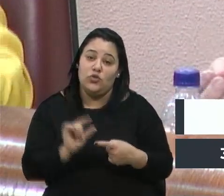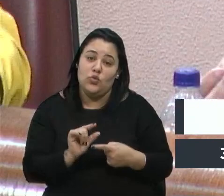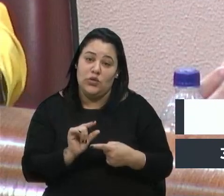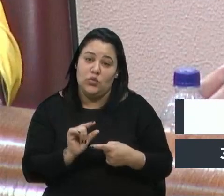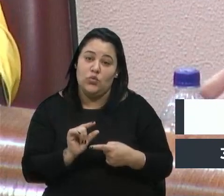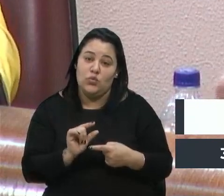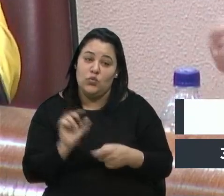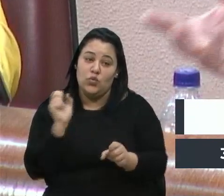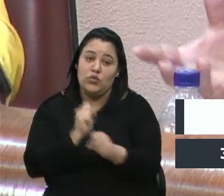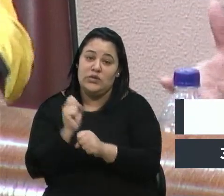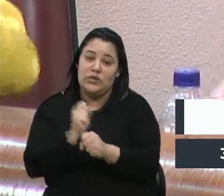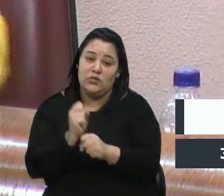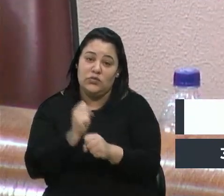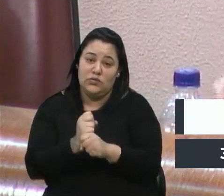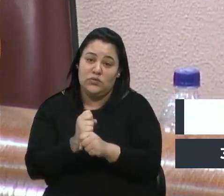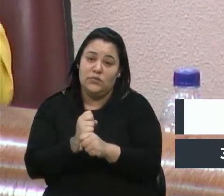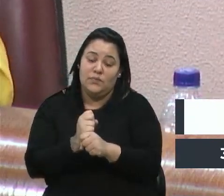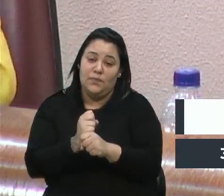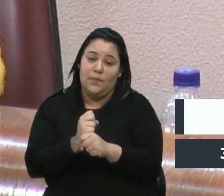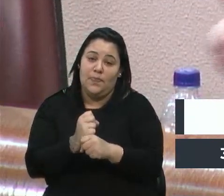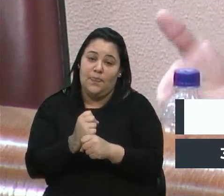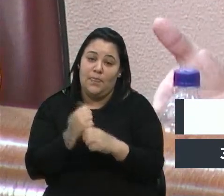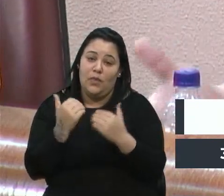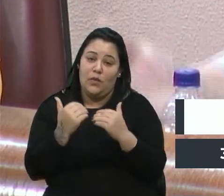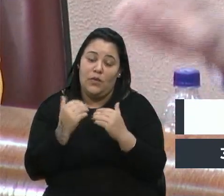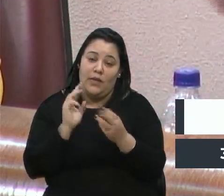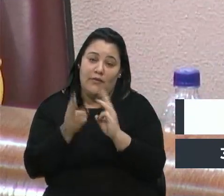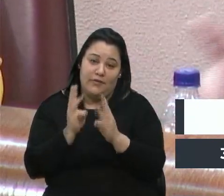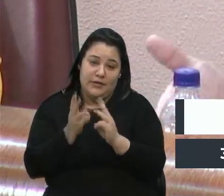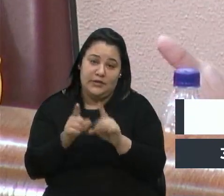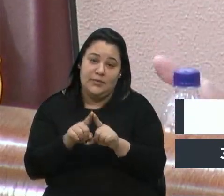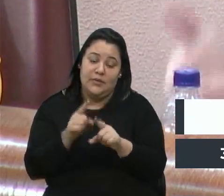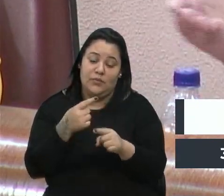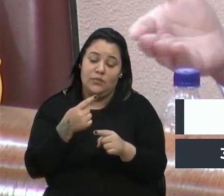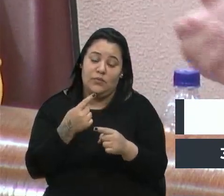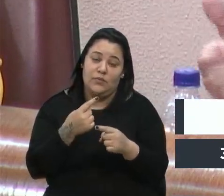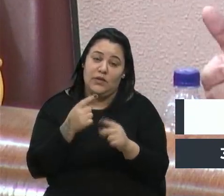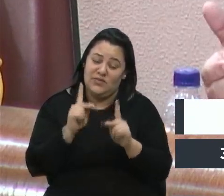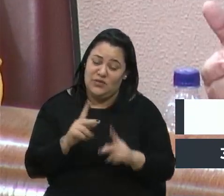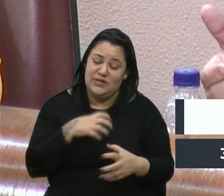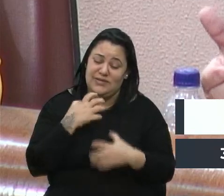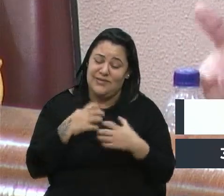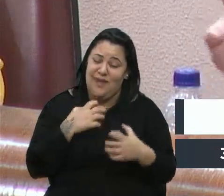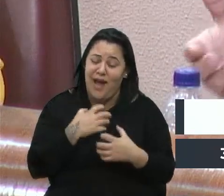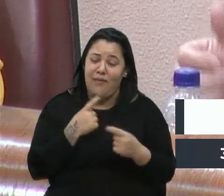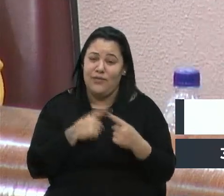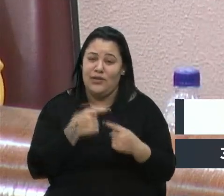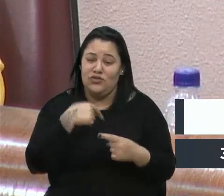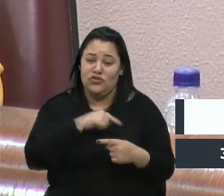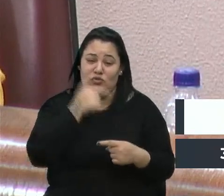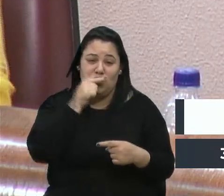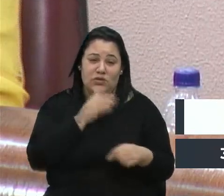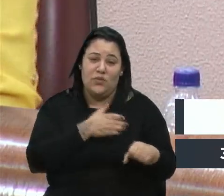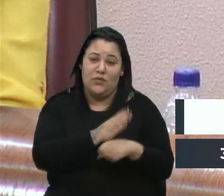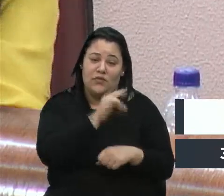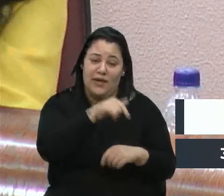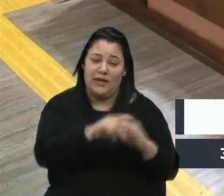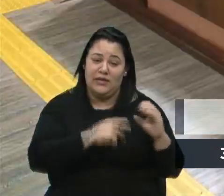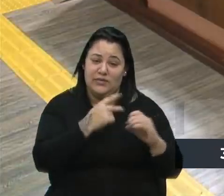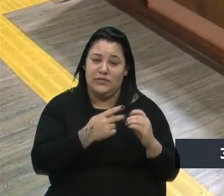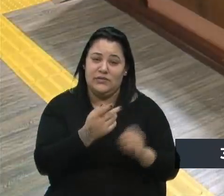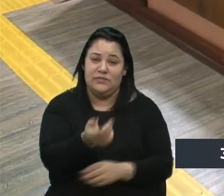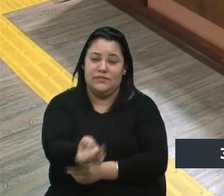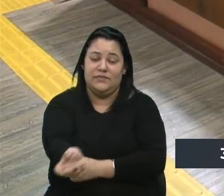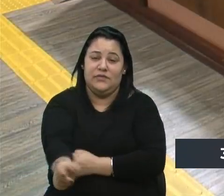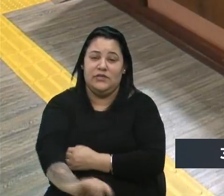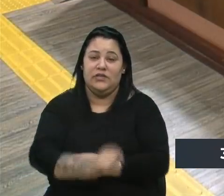pessoas estão até meio revoltadas, porque se a gente conseguiu aprovar nesta casa, acho que tem que ser usado. É muito importante. Obrigado, Scal. E eu